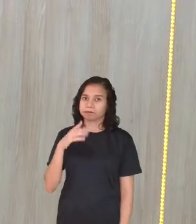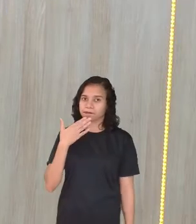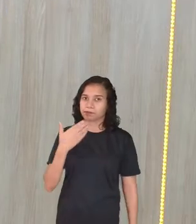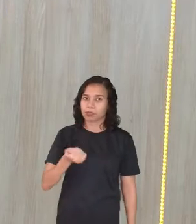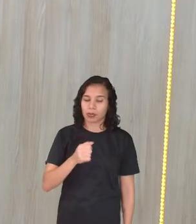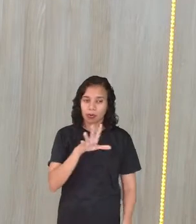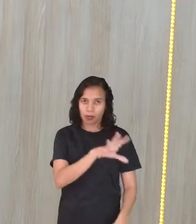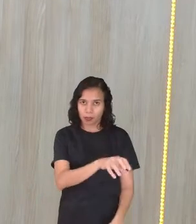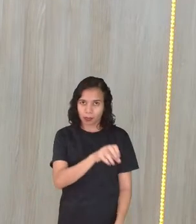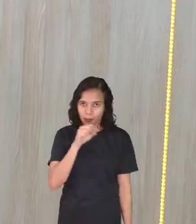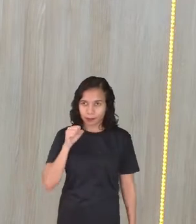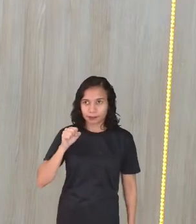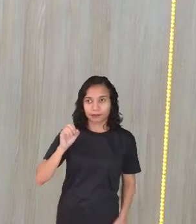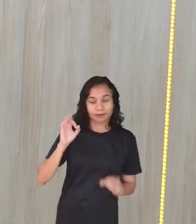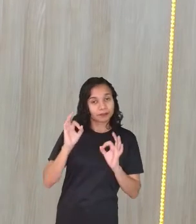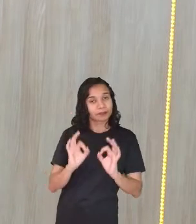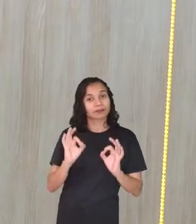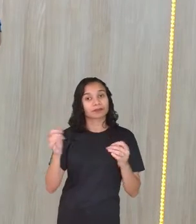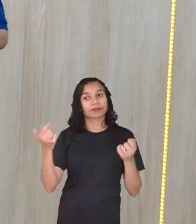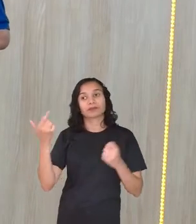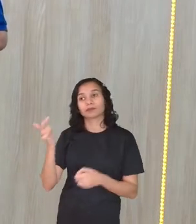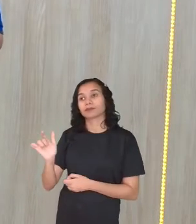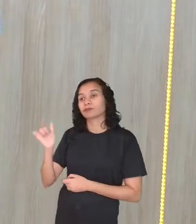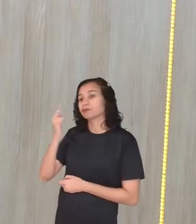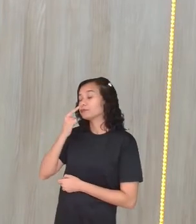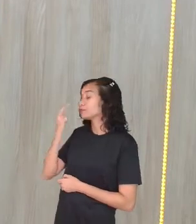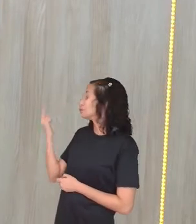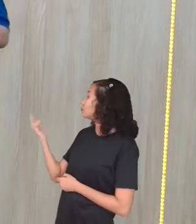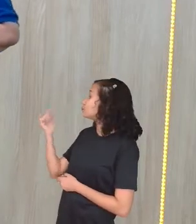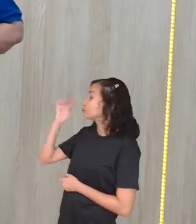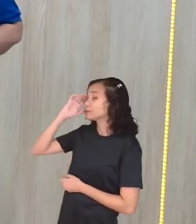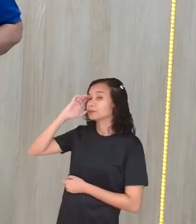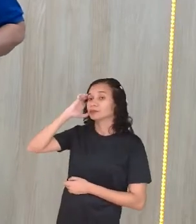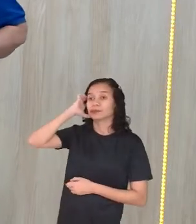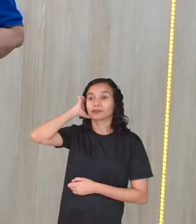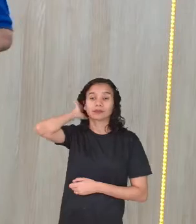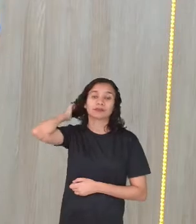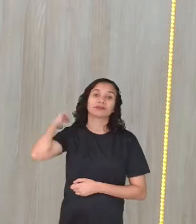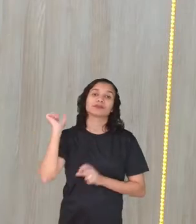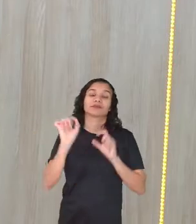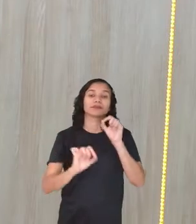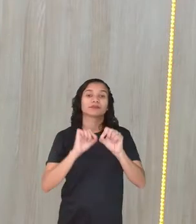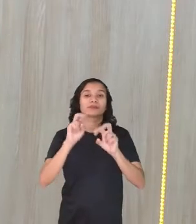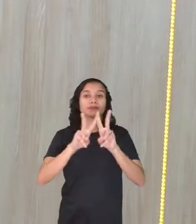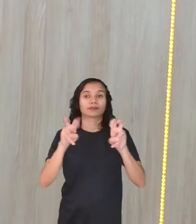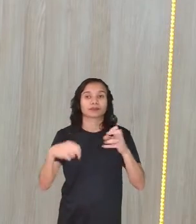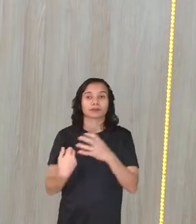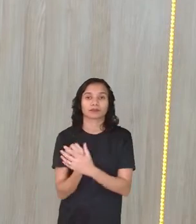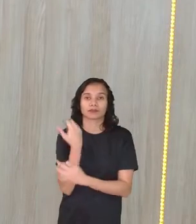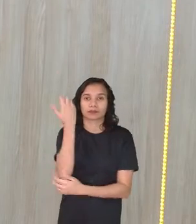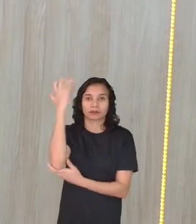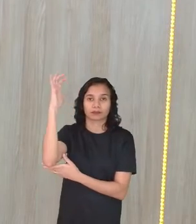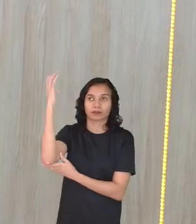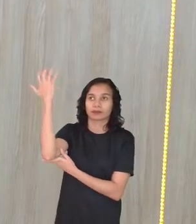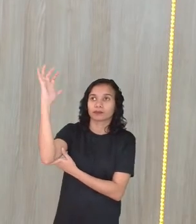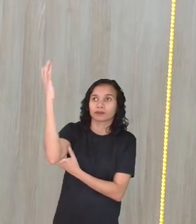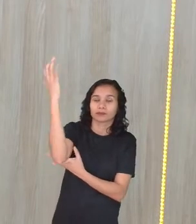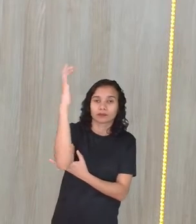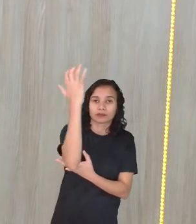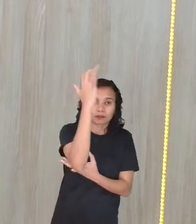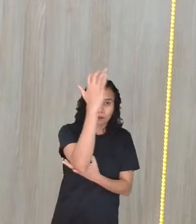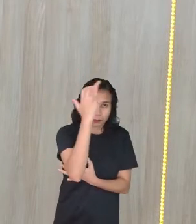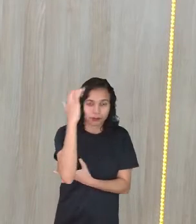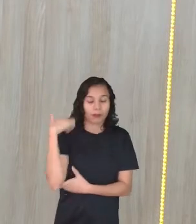questão da colheita. Mais um que a gente vai ver agora é a questão do reflorestamento. Lá no